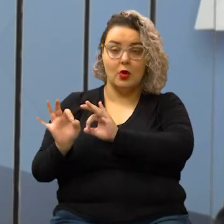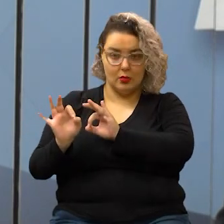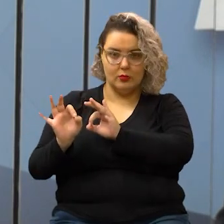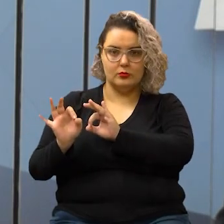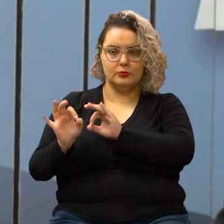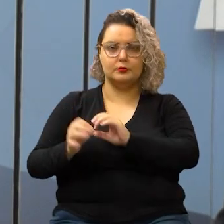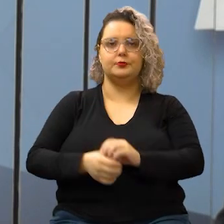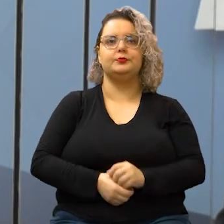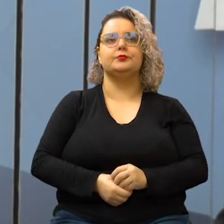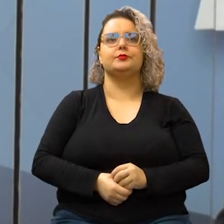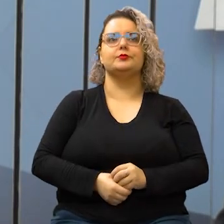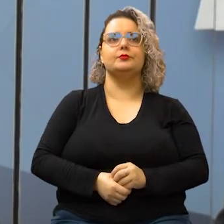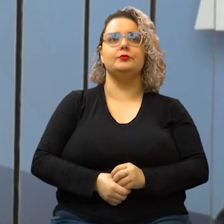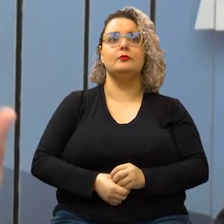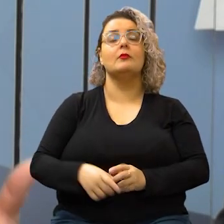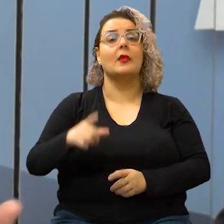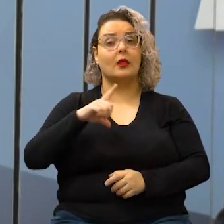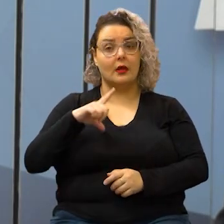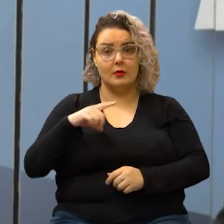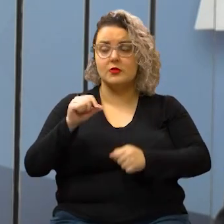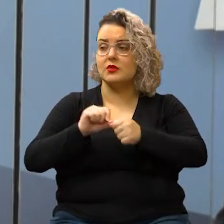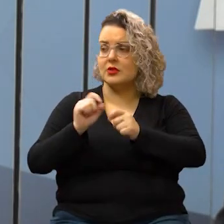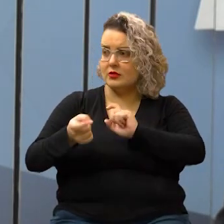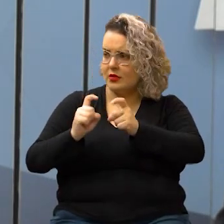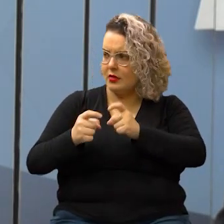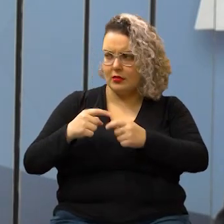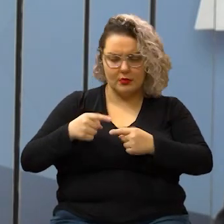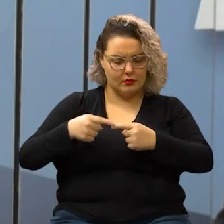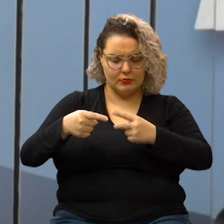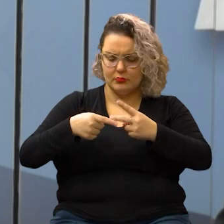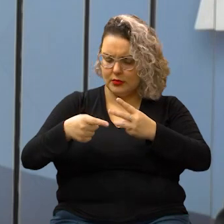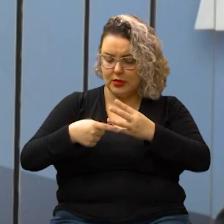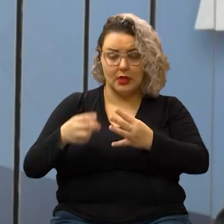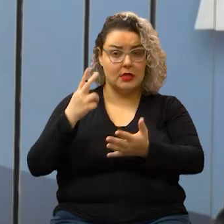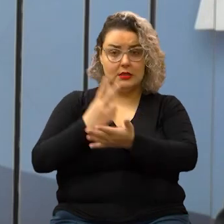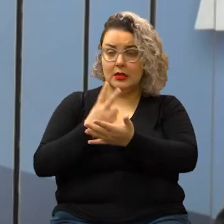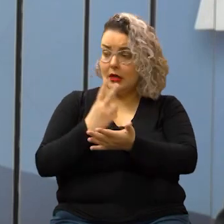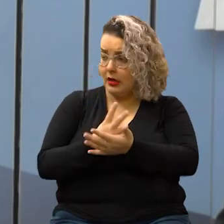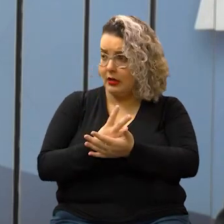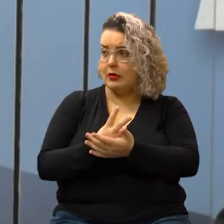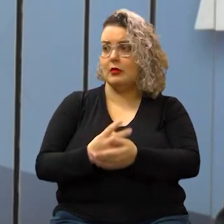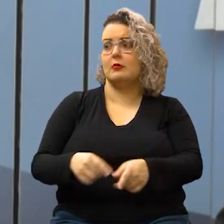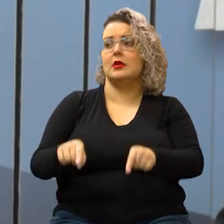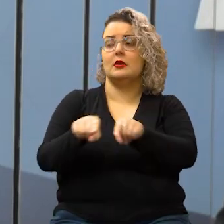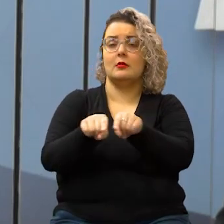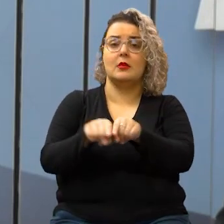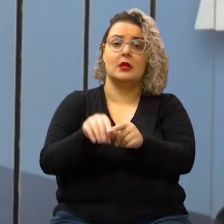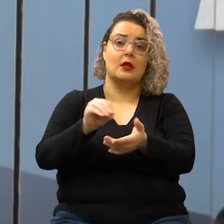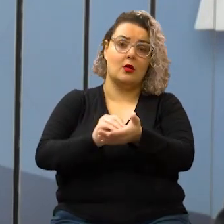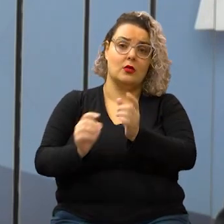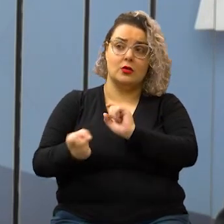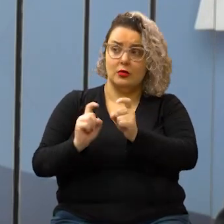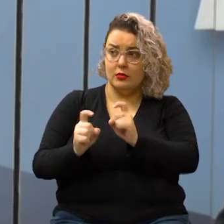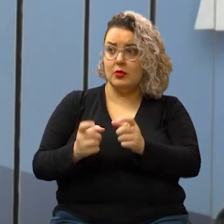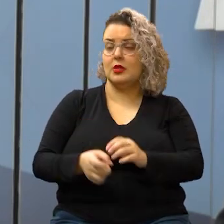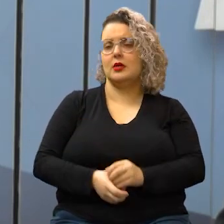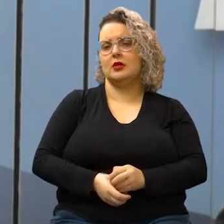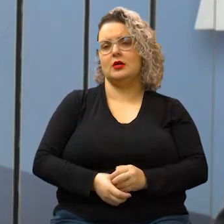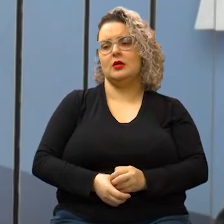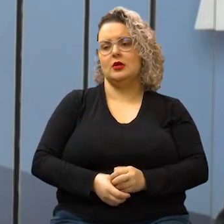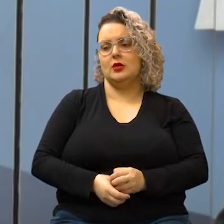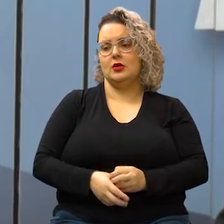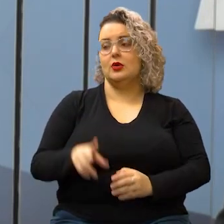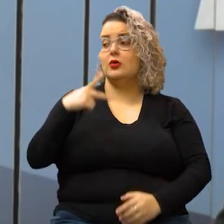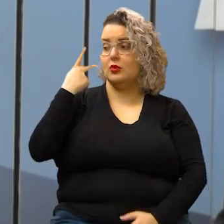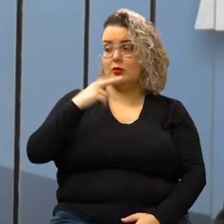do qual temos feito reuniões periódicas, inclusive contamos na última reunião com a ilustre presença do